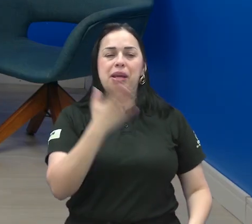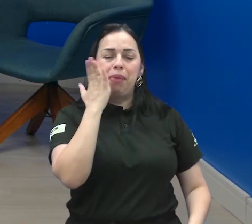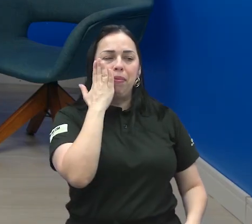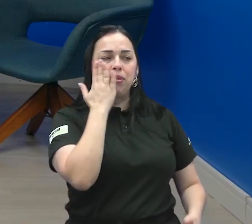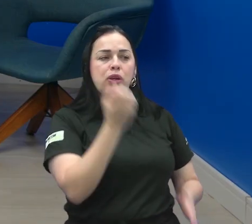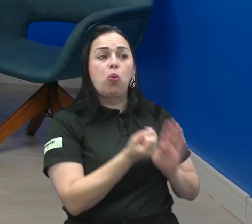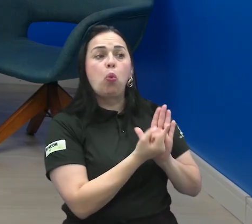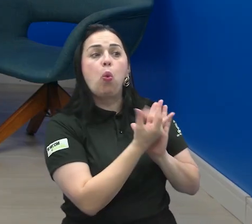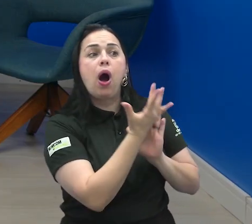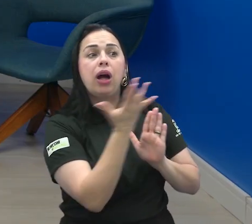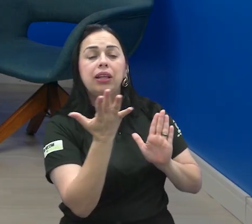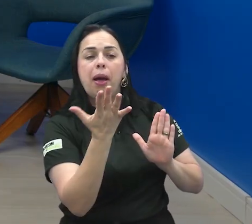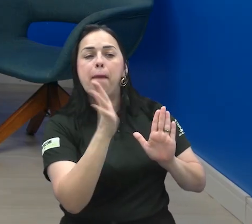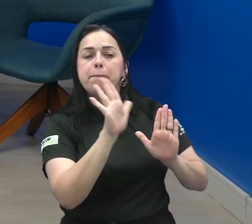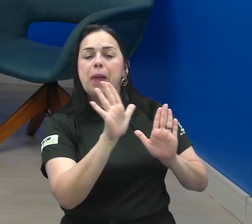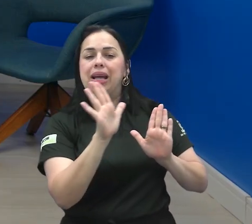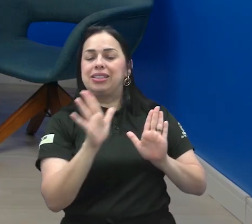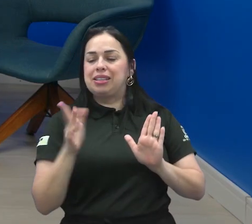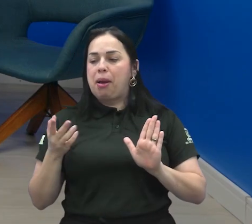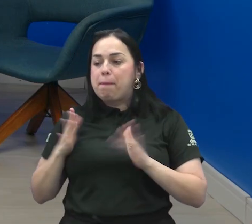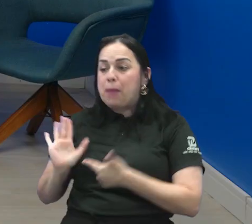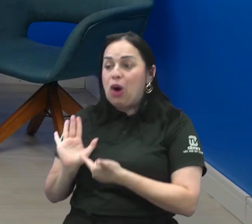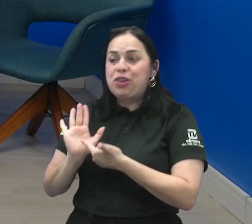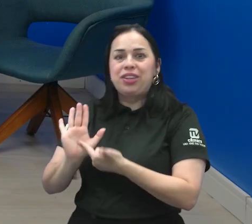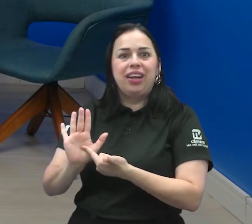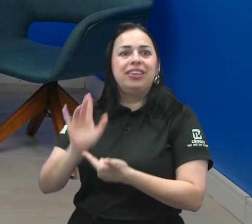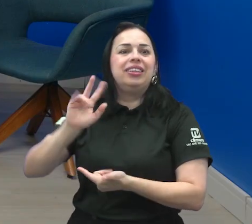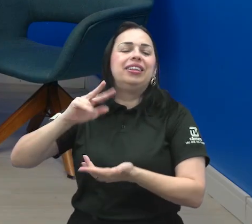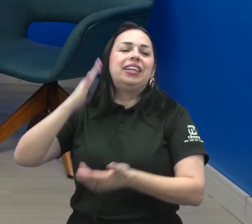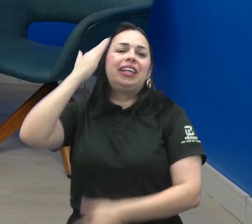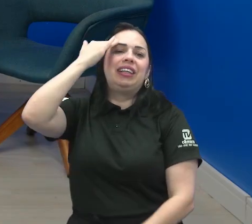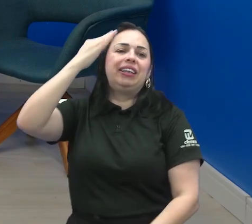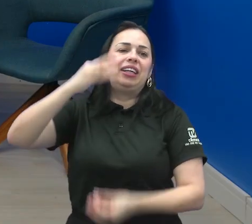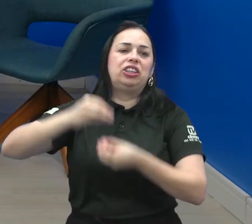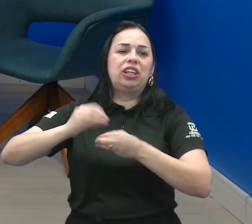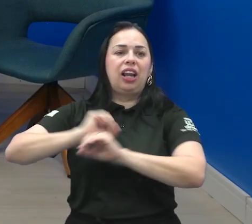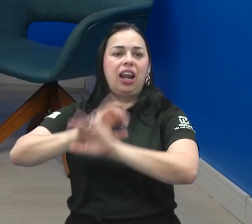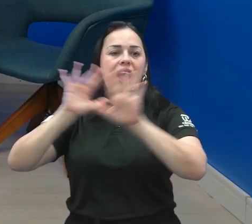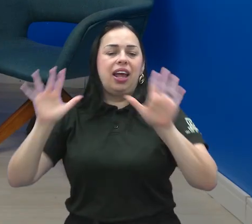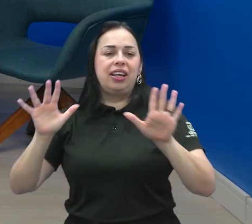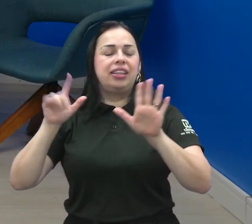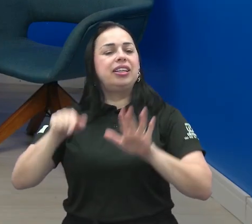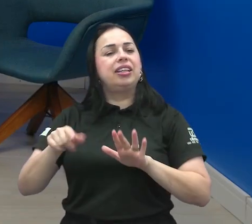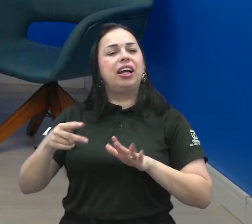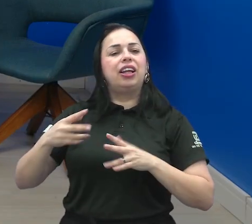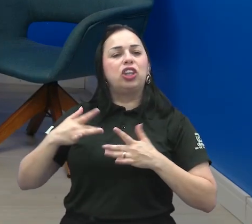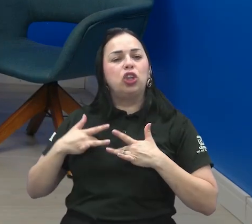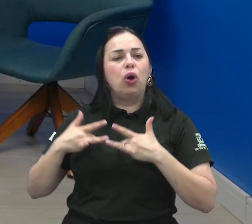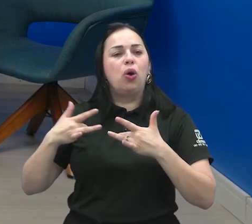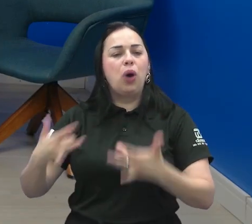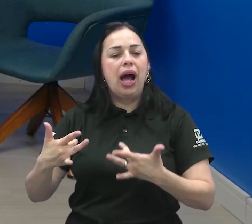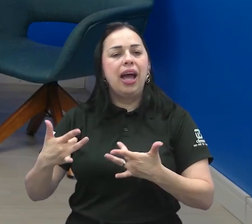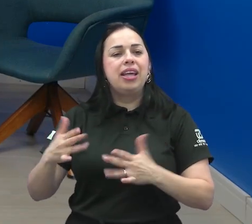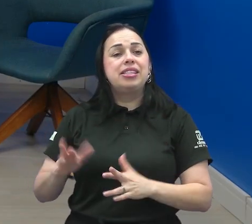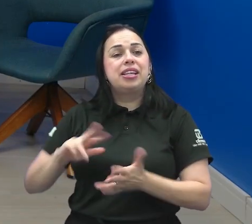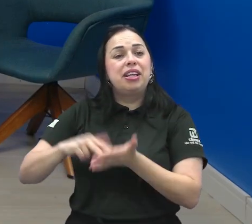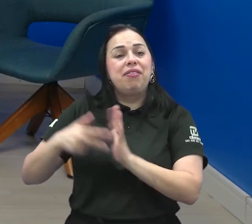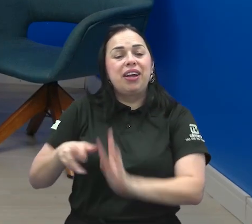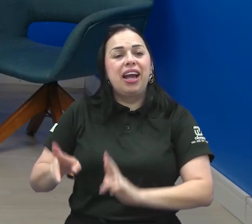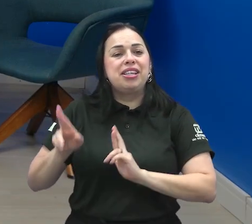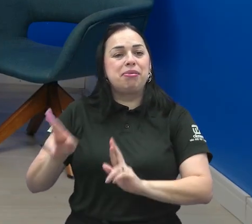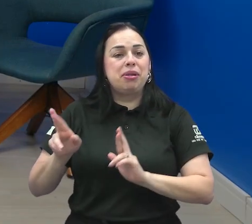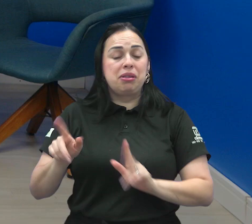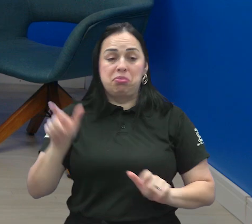sai da estatística e entende que a doação é uma conexão direta de vida e esperança entre duas pessoas, que